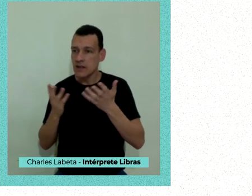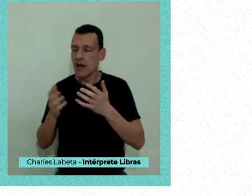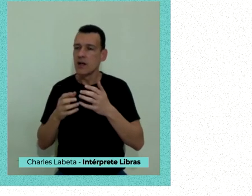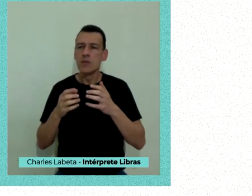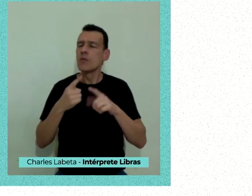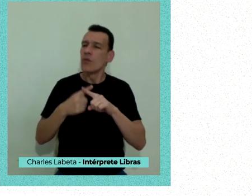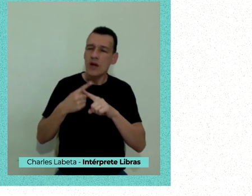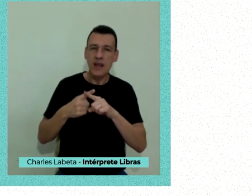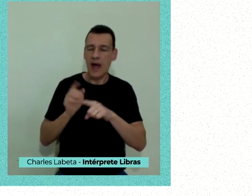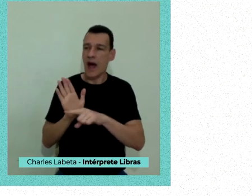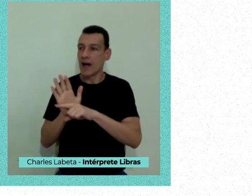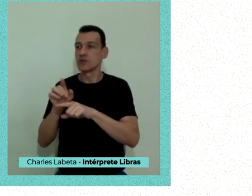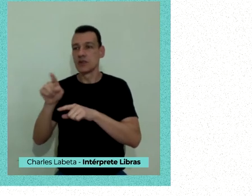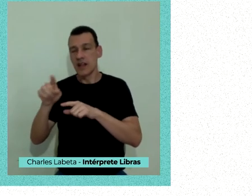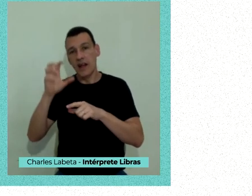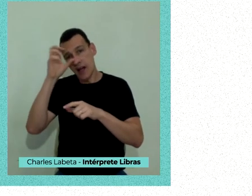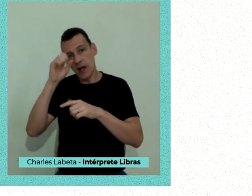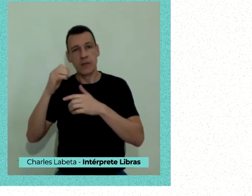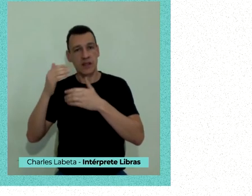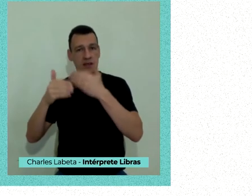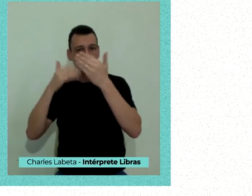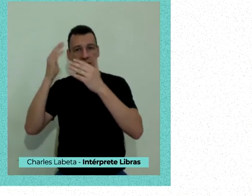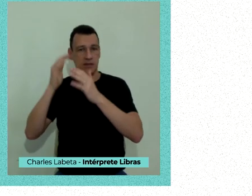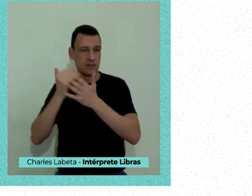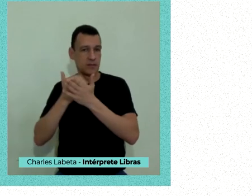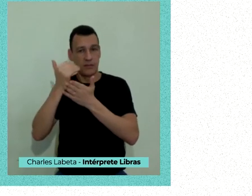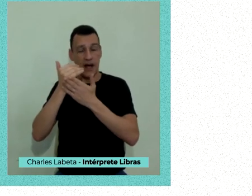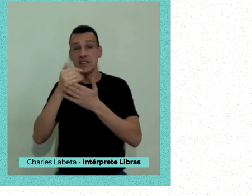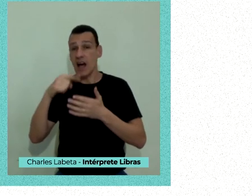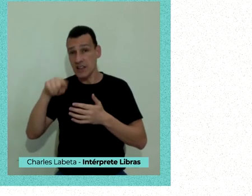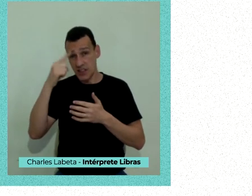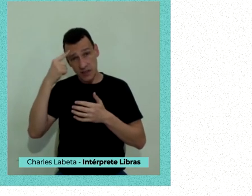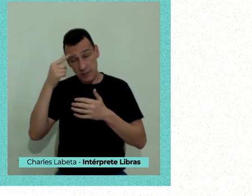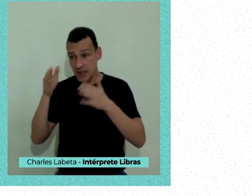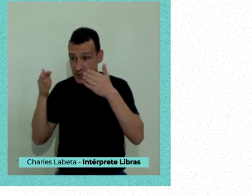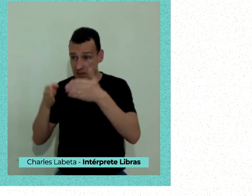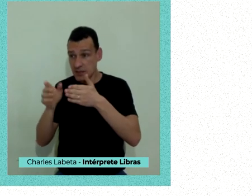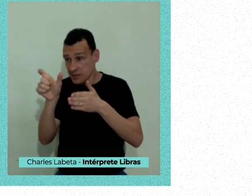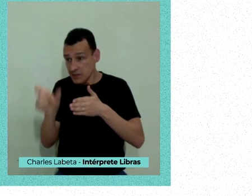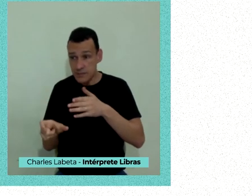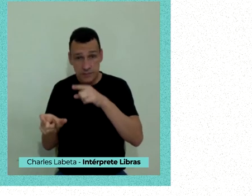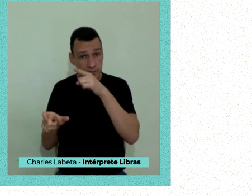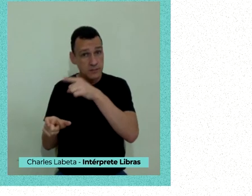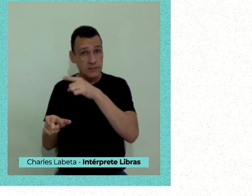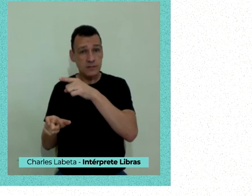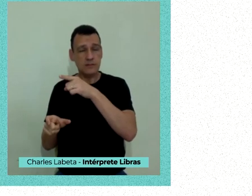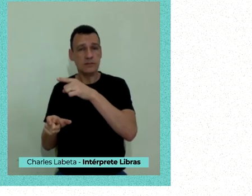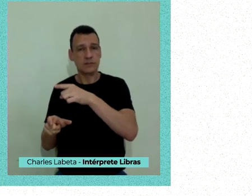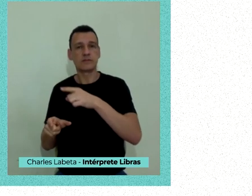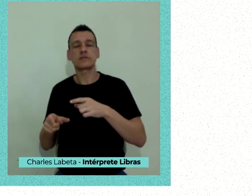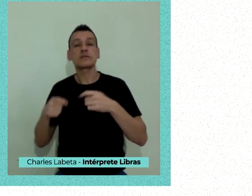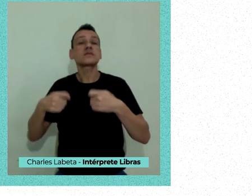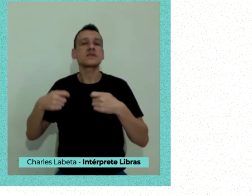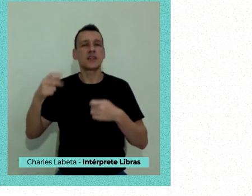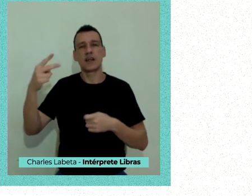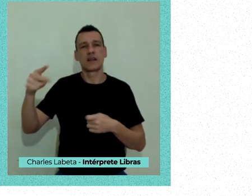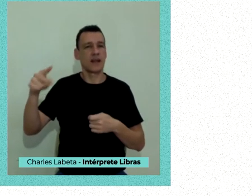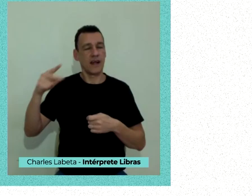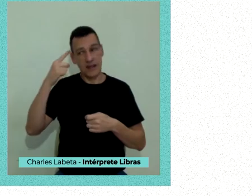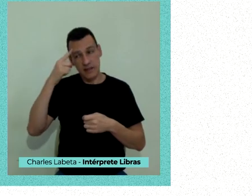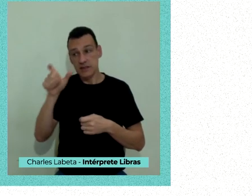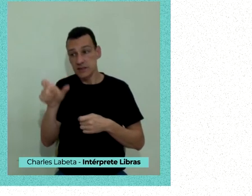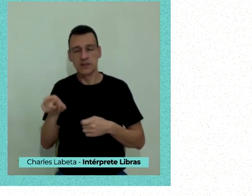esse aprendizado. O nosso olhar está nele e nas suas necessidades específicas. Mas